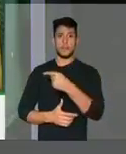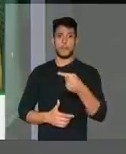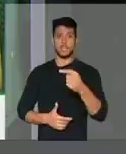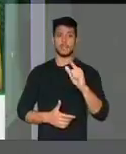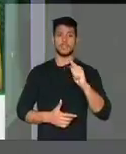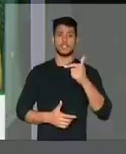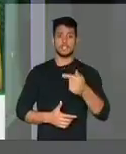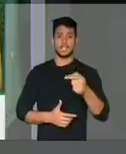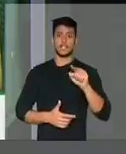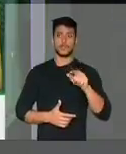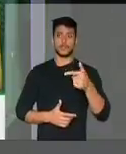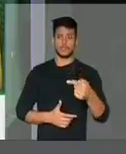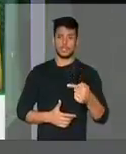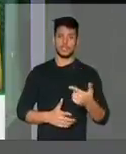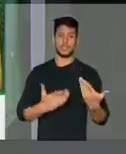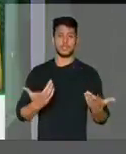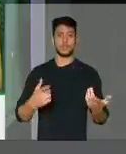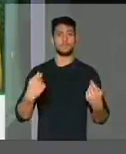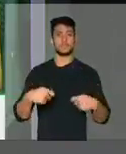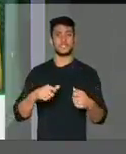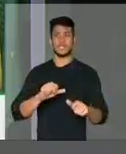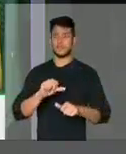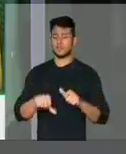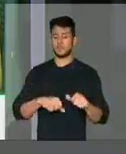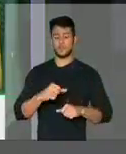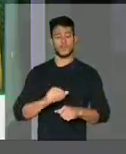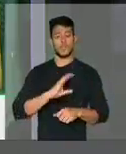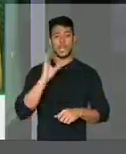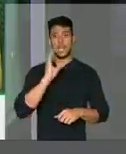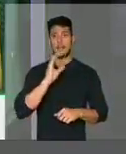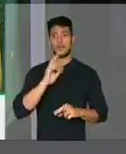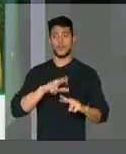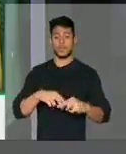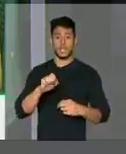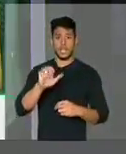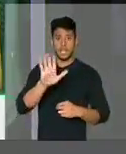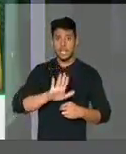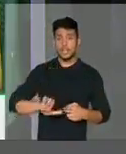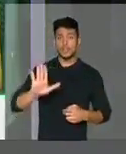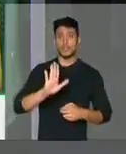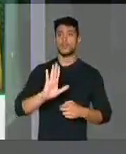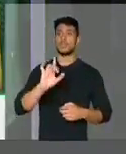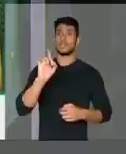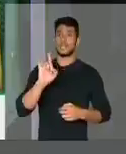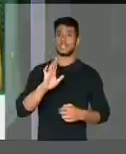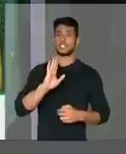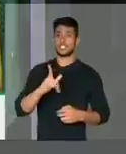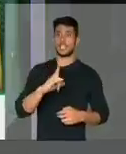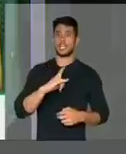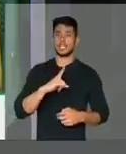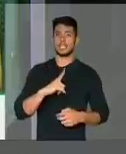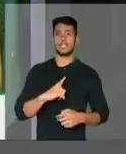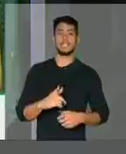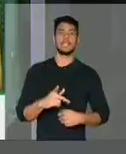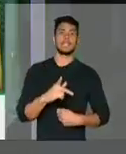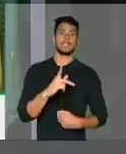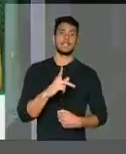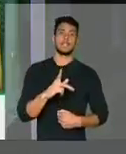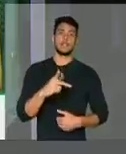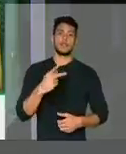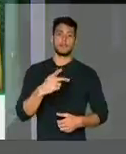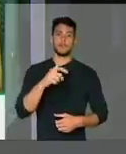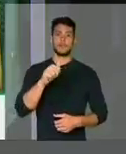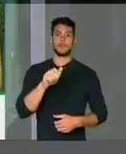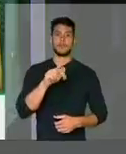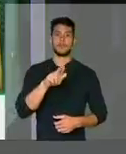política radical para partir para a modernidade, porque a Europa inteira é parlamentarismo com presidência da República, com